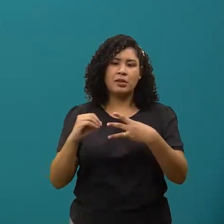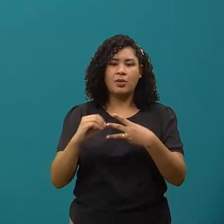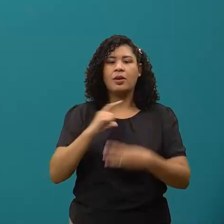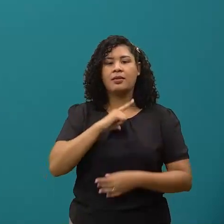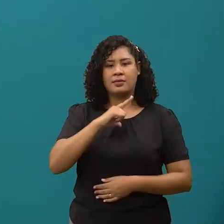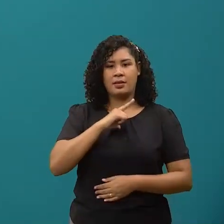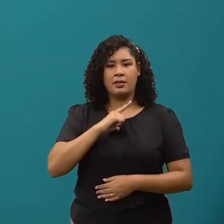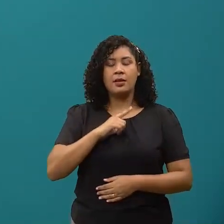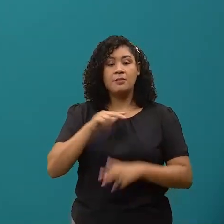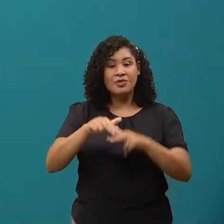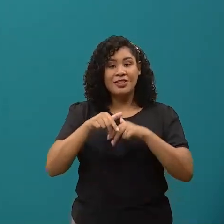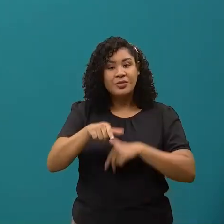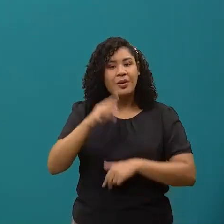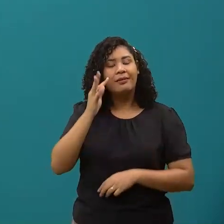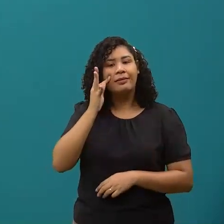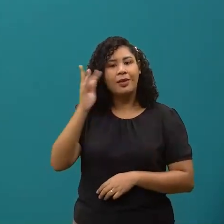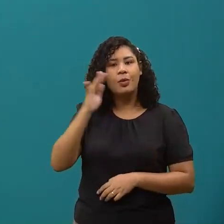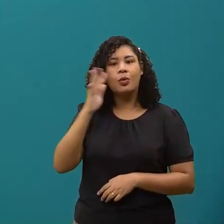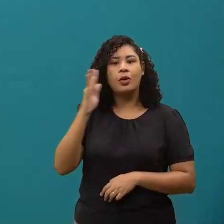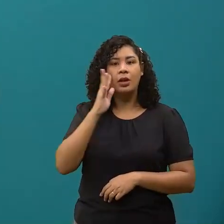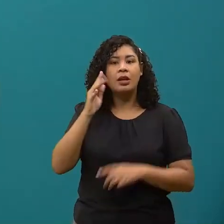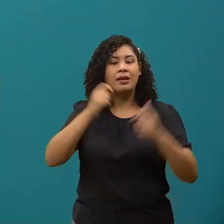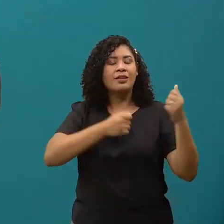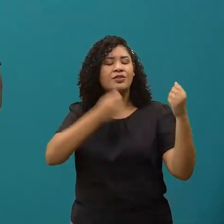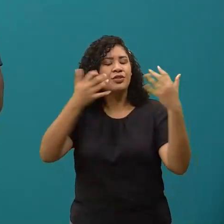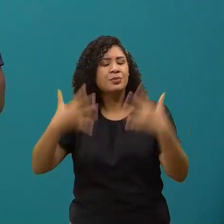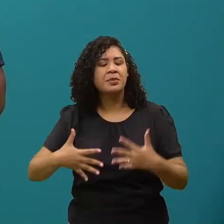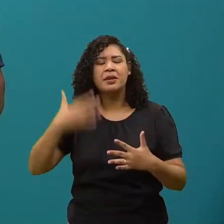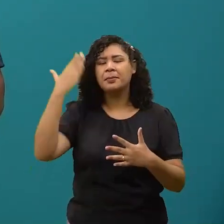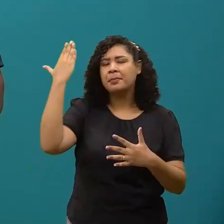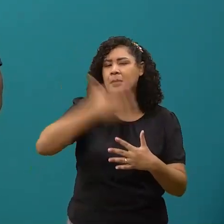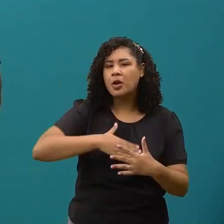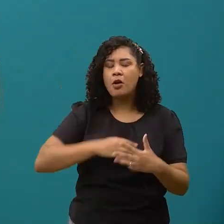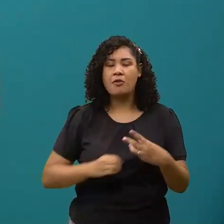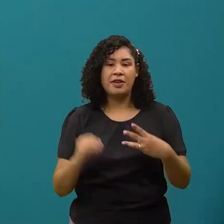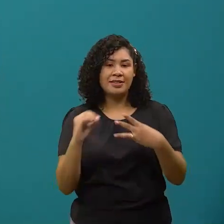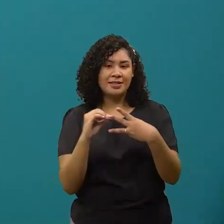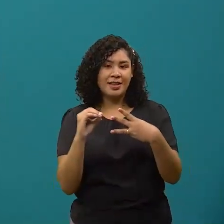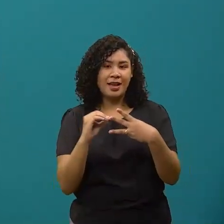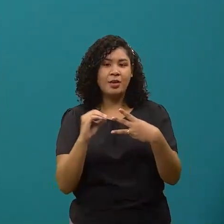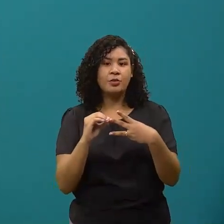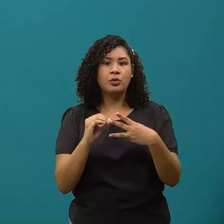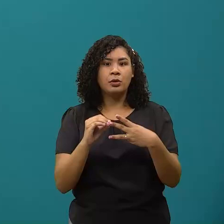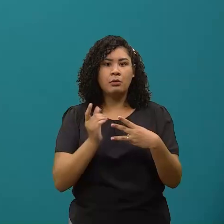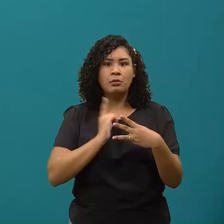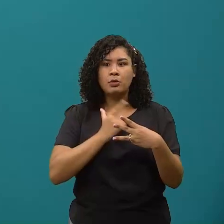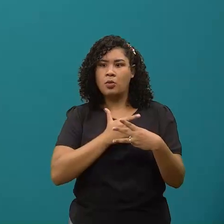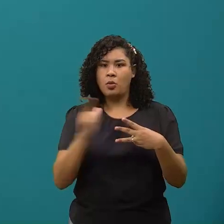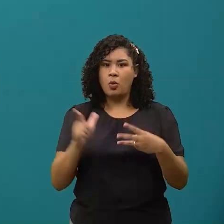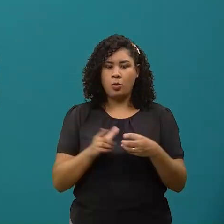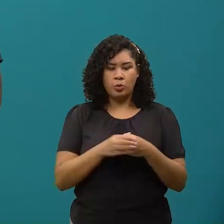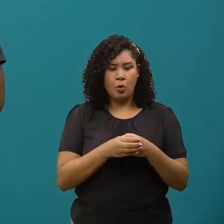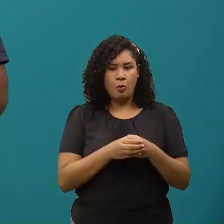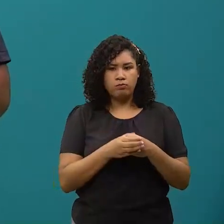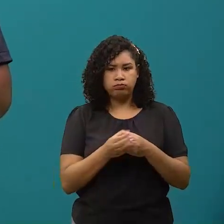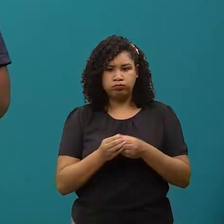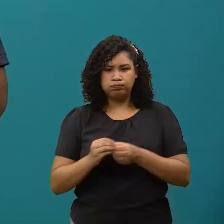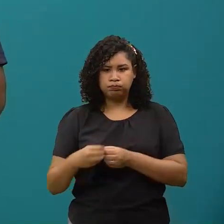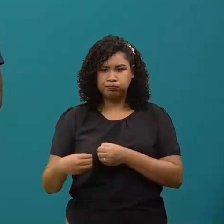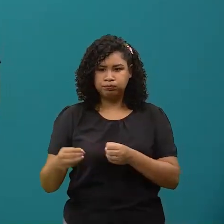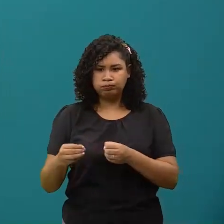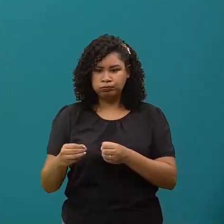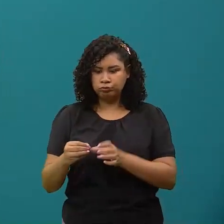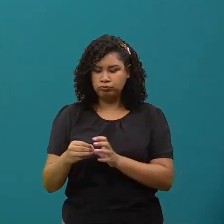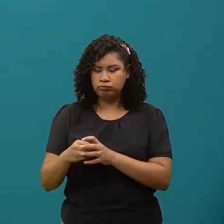celular, por exemplo, que explica para a gente que toda célula provém de uma pré-existente. E é através da